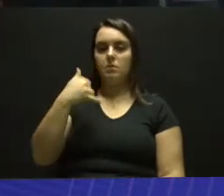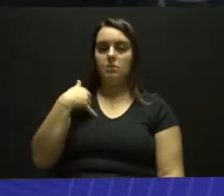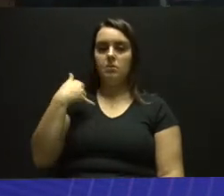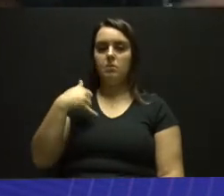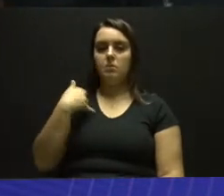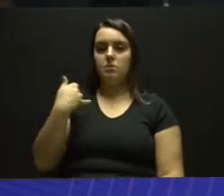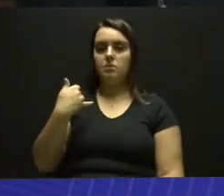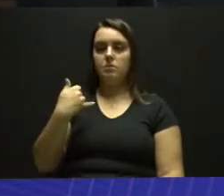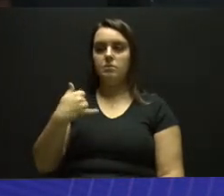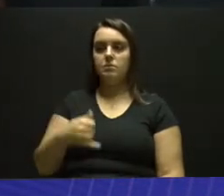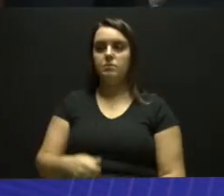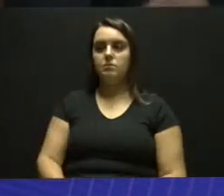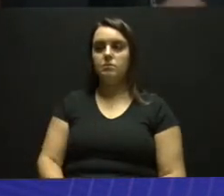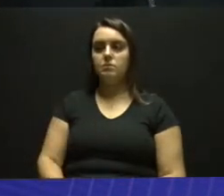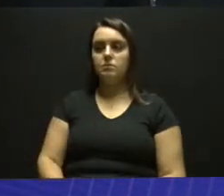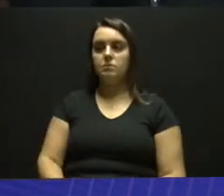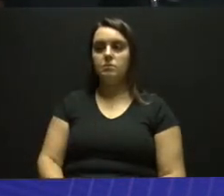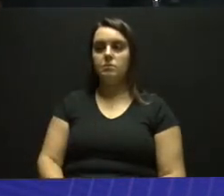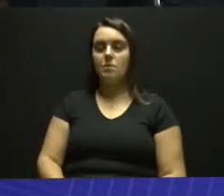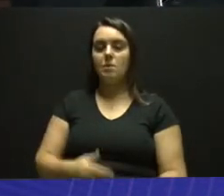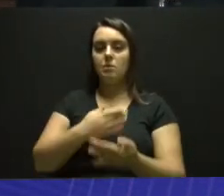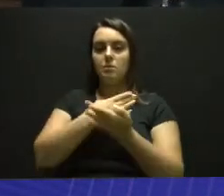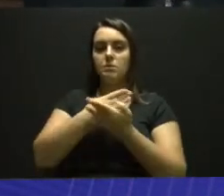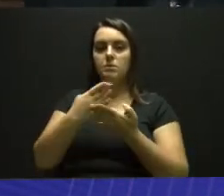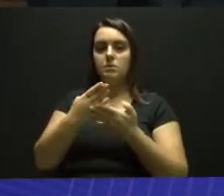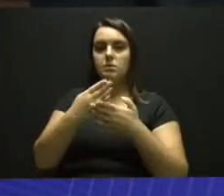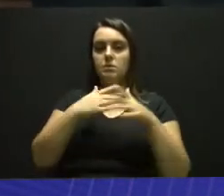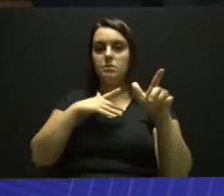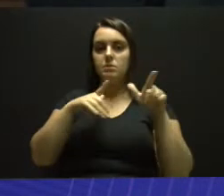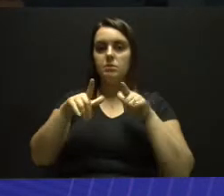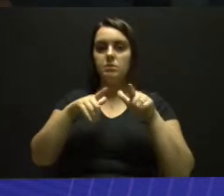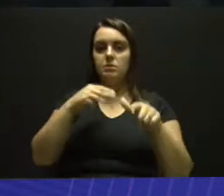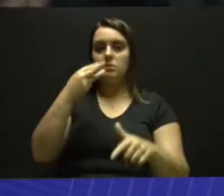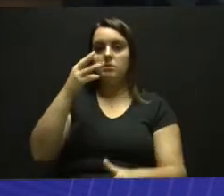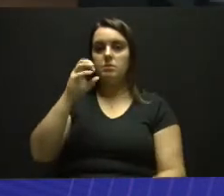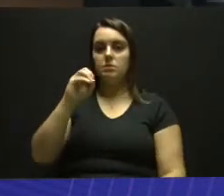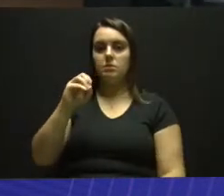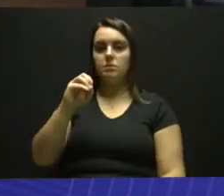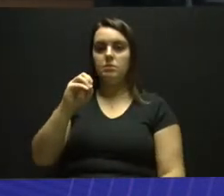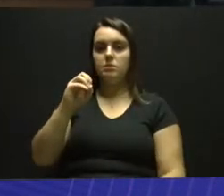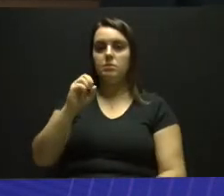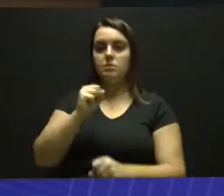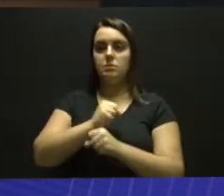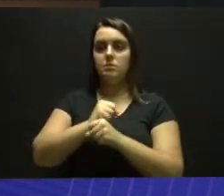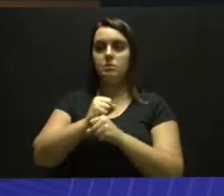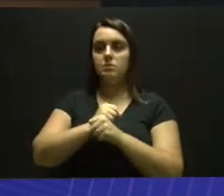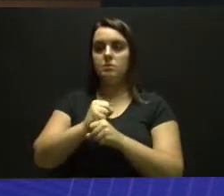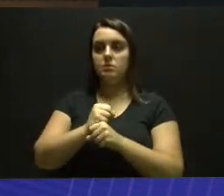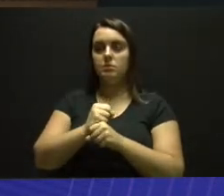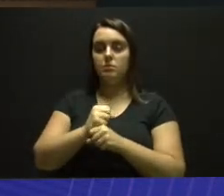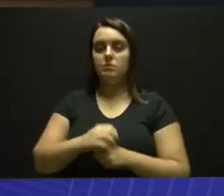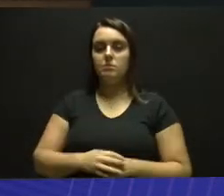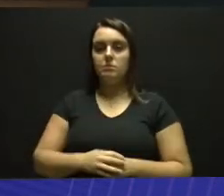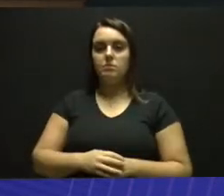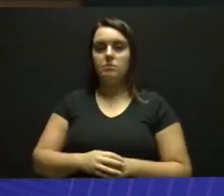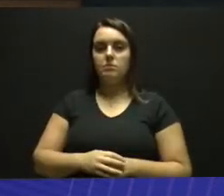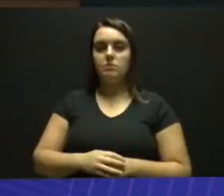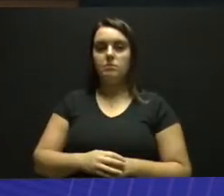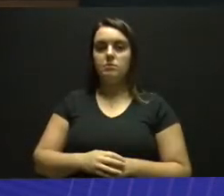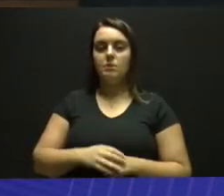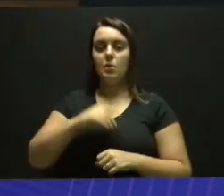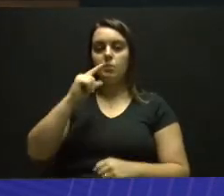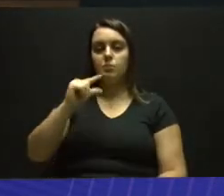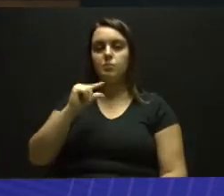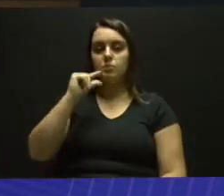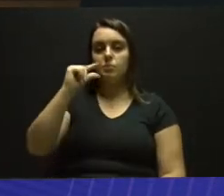para si começou a trabalhar com 30 anos em frente de trabalho e disse que aos poucos foi tendo sua própria independência